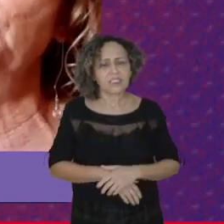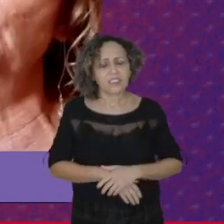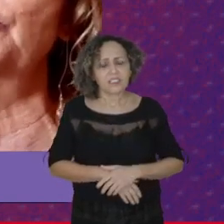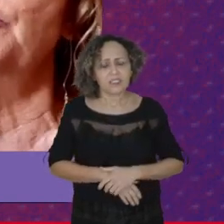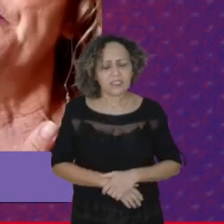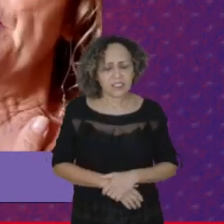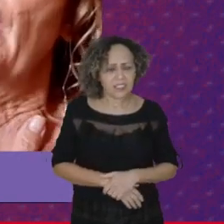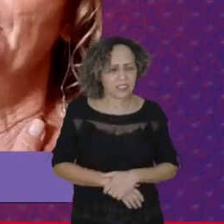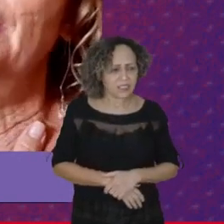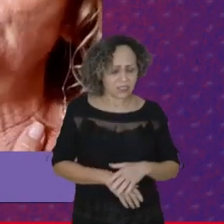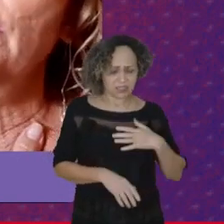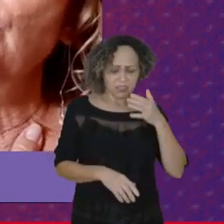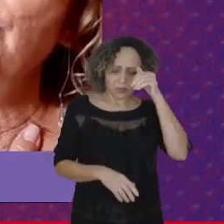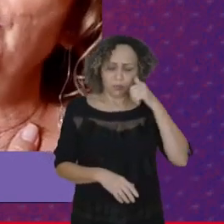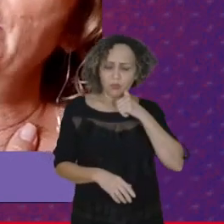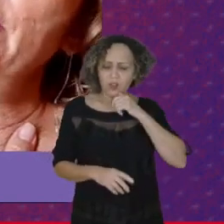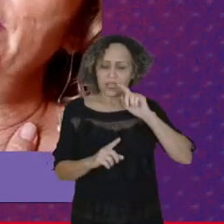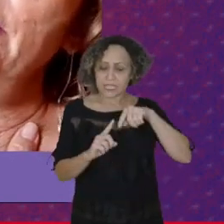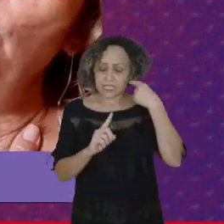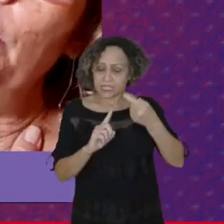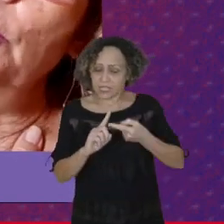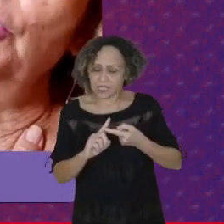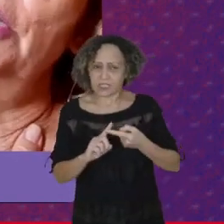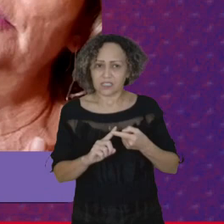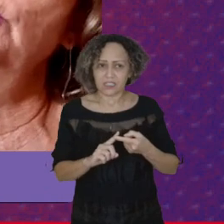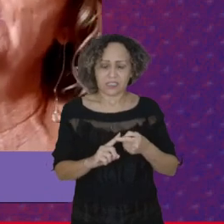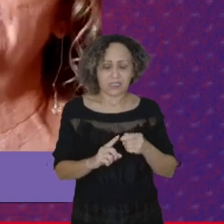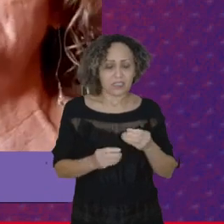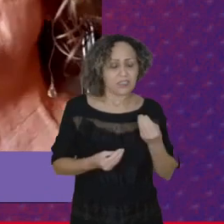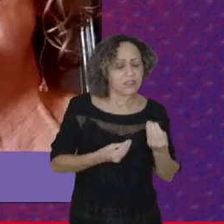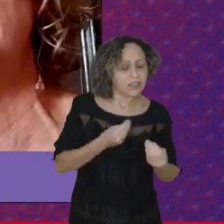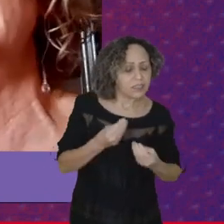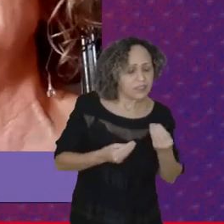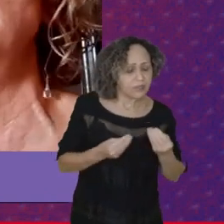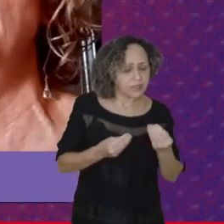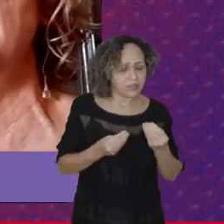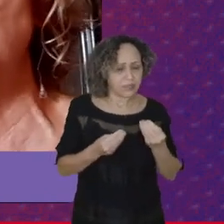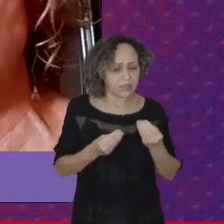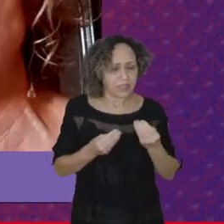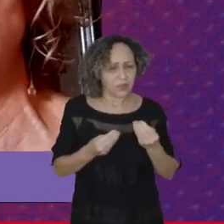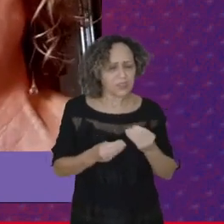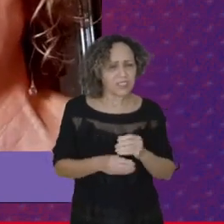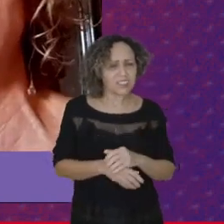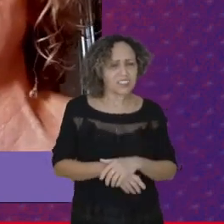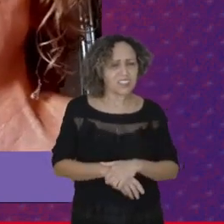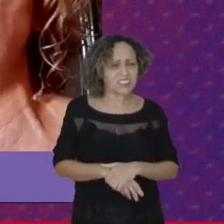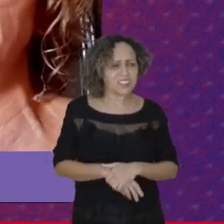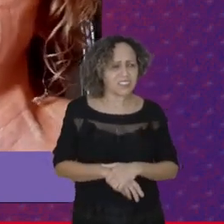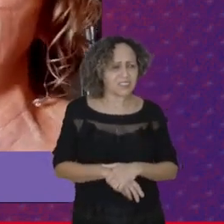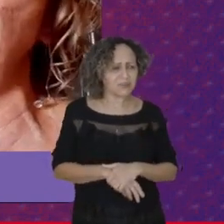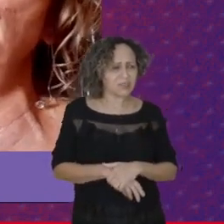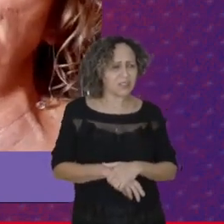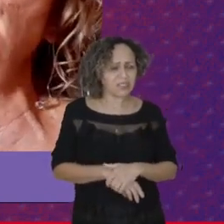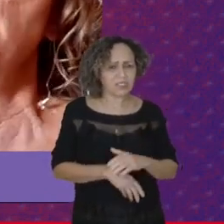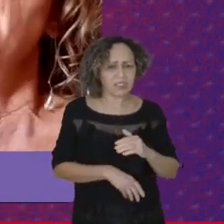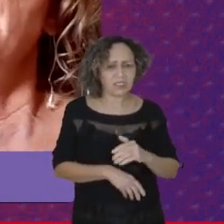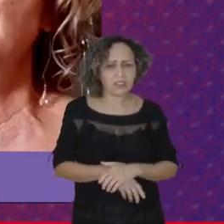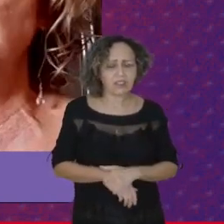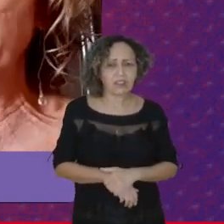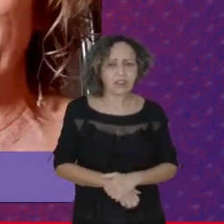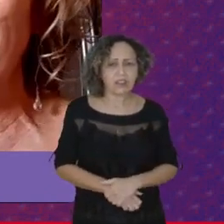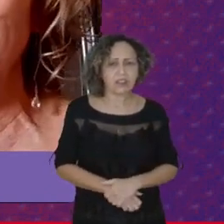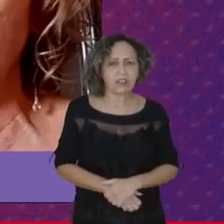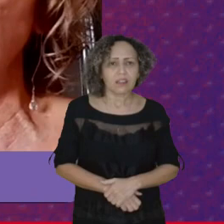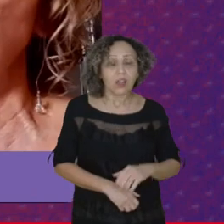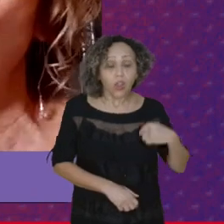gestantes nesse tempo. Mas o que a gente vê a cada dia é uma manchete nos agredindo cada vez mais nos nossos direitos sexuais e reprodutivos